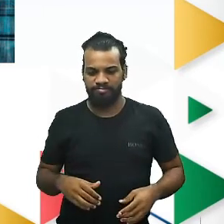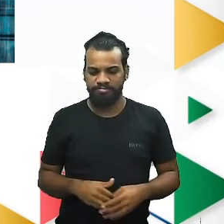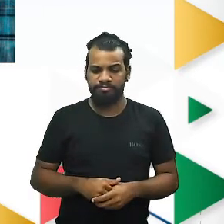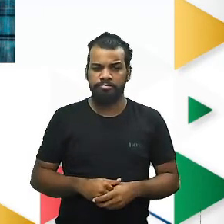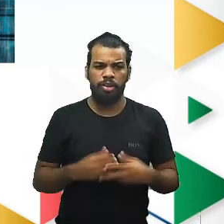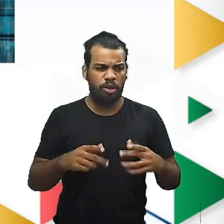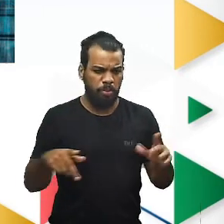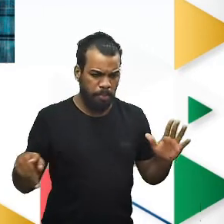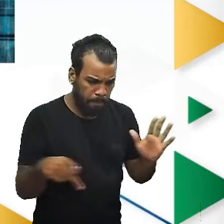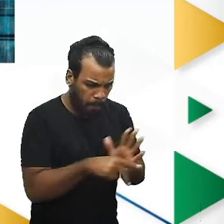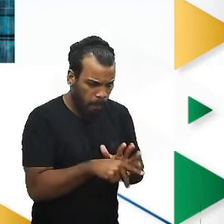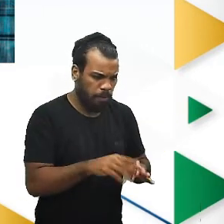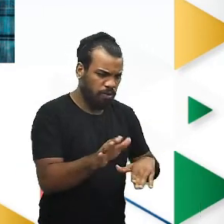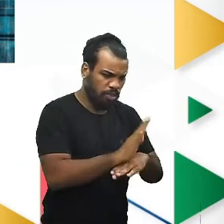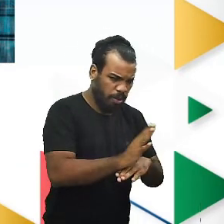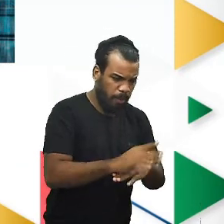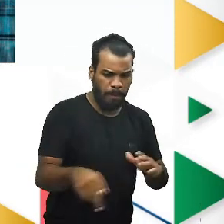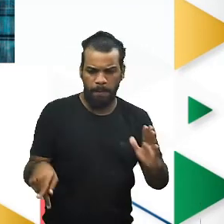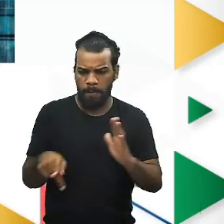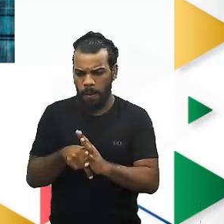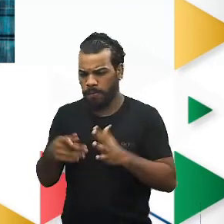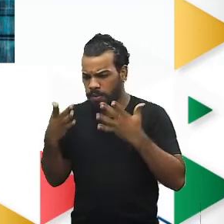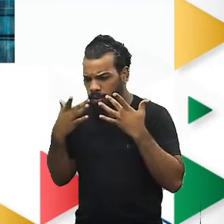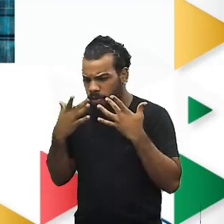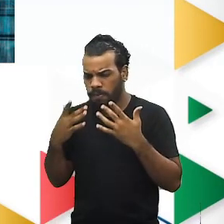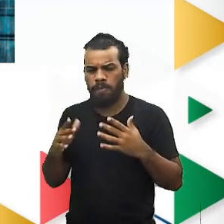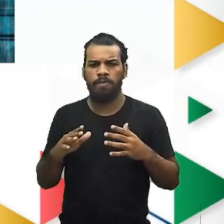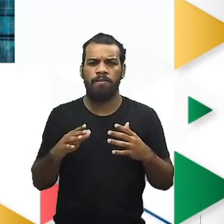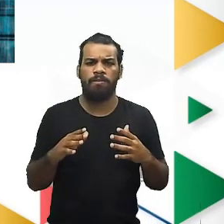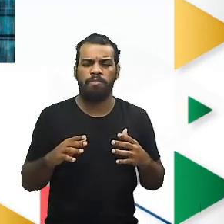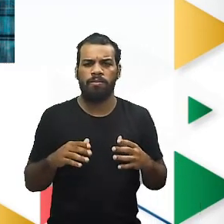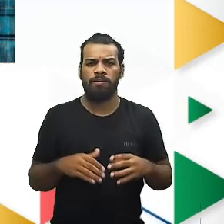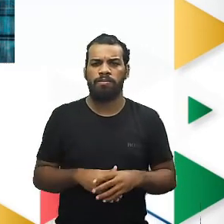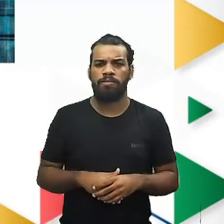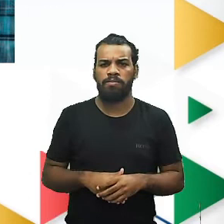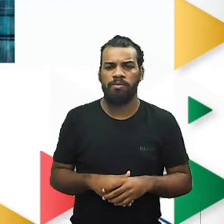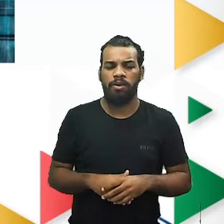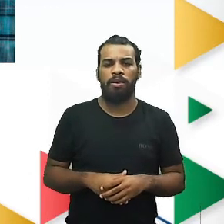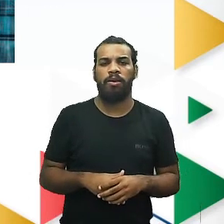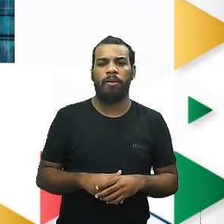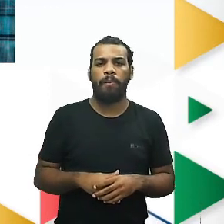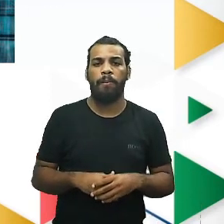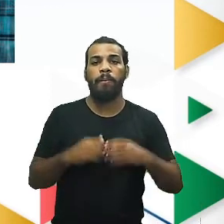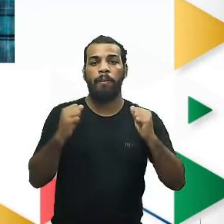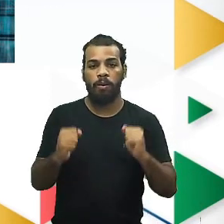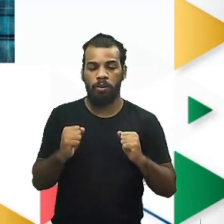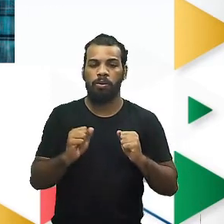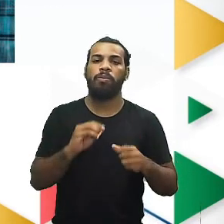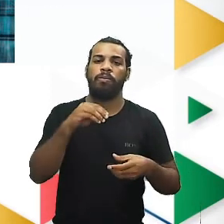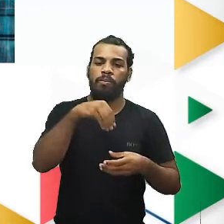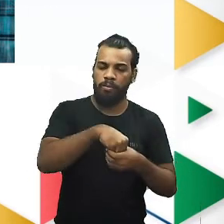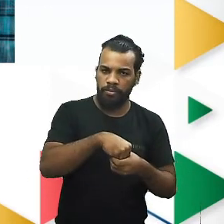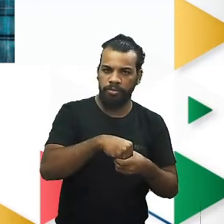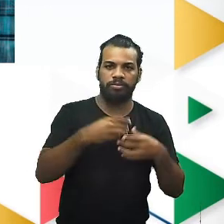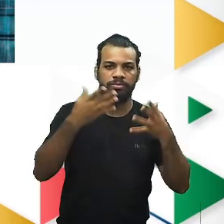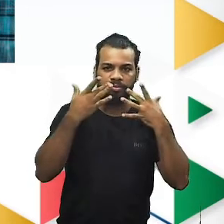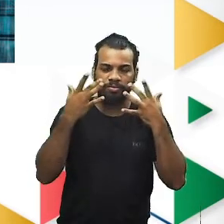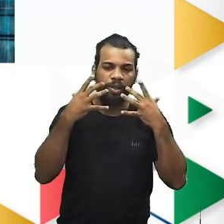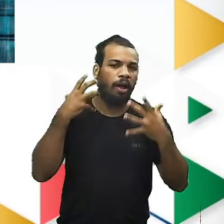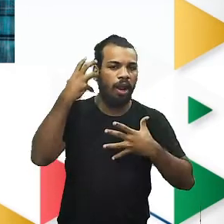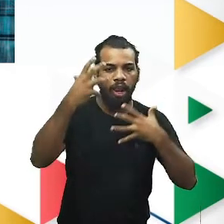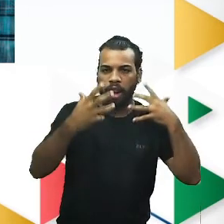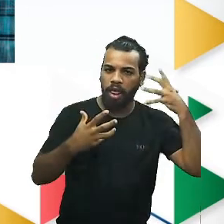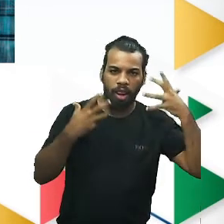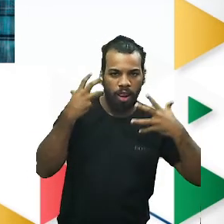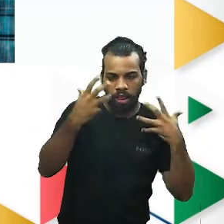ou do cinema. Então, ele pode ter musical. No teatro, tem os grandes musicais, né, que a gente vai falar um